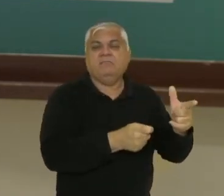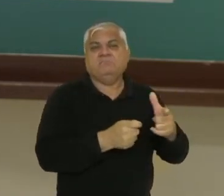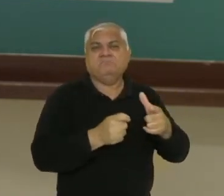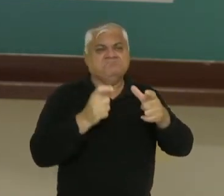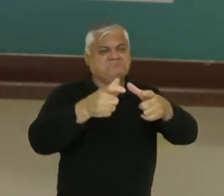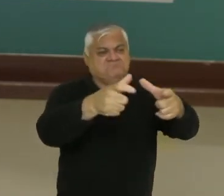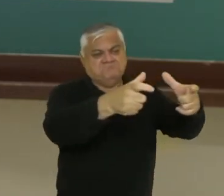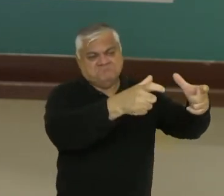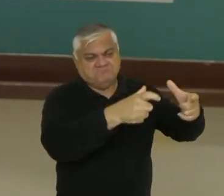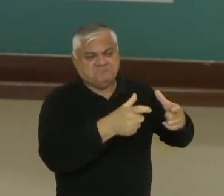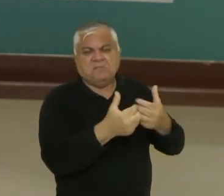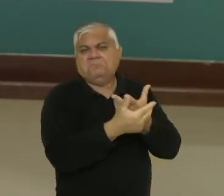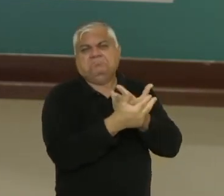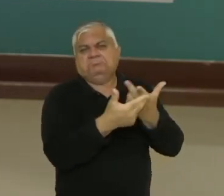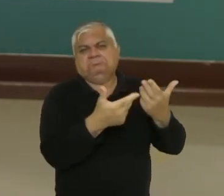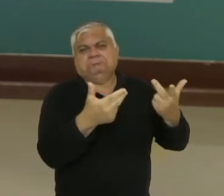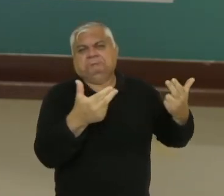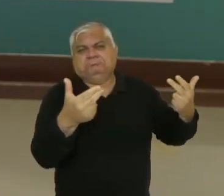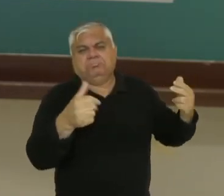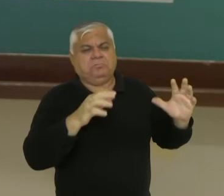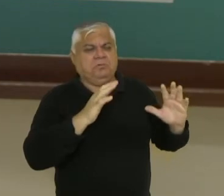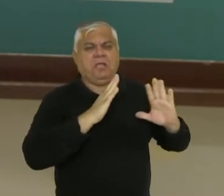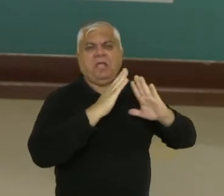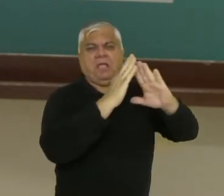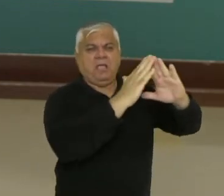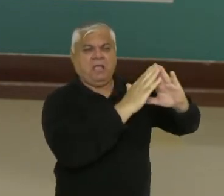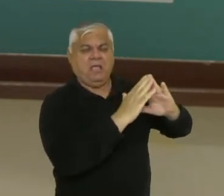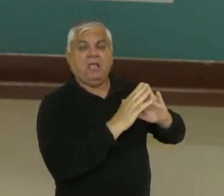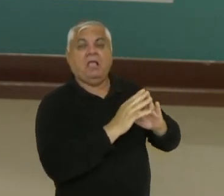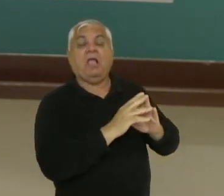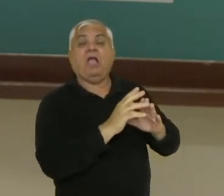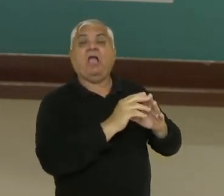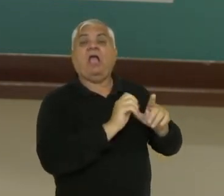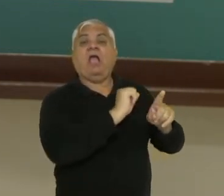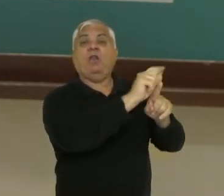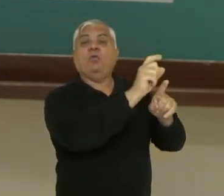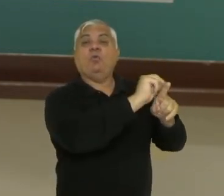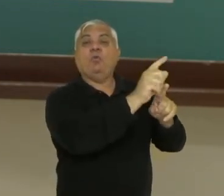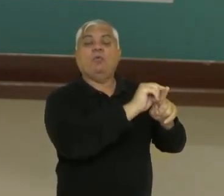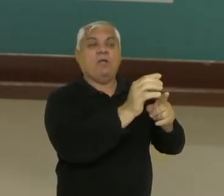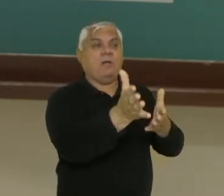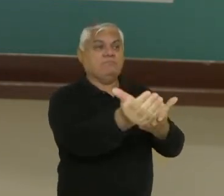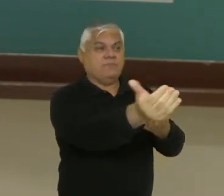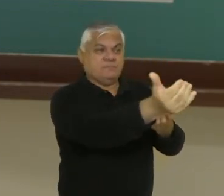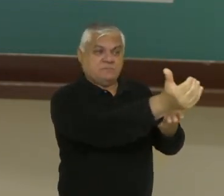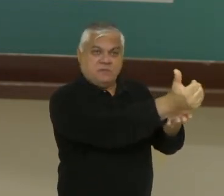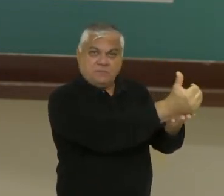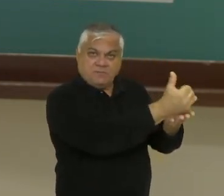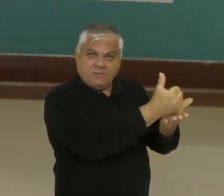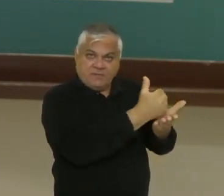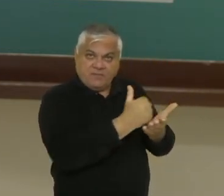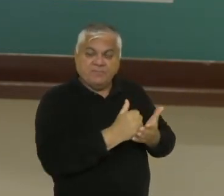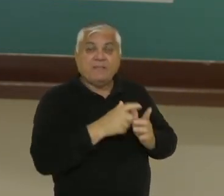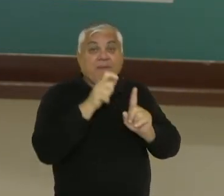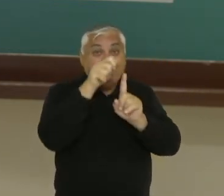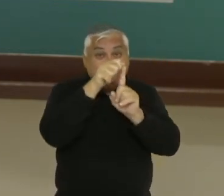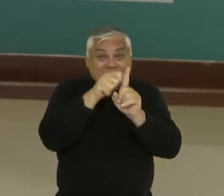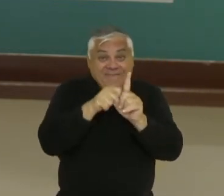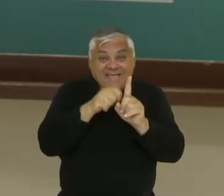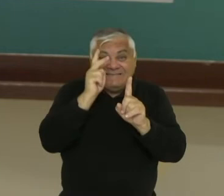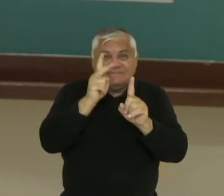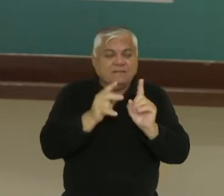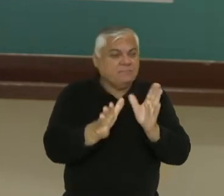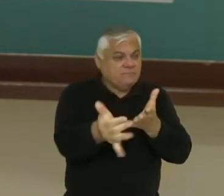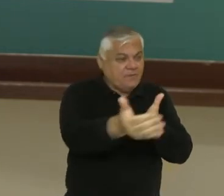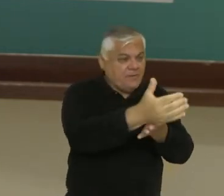diversos centenas de imóveis e vai alugar esses imóveis. Alugando esses imóveis, no final de cada mês, ele vai